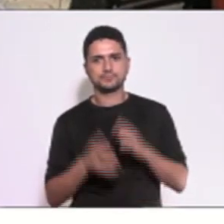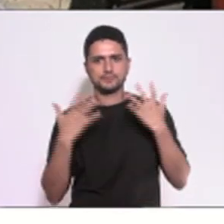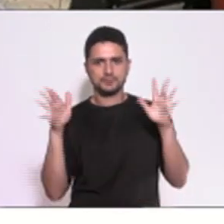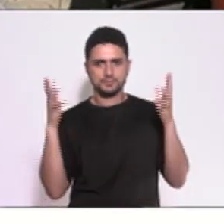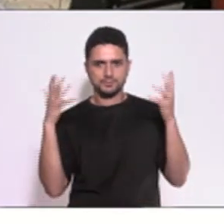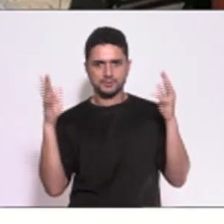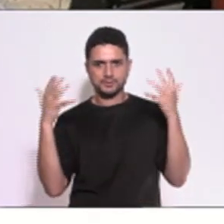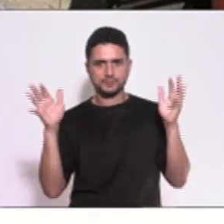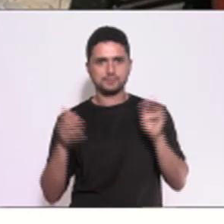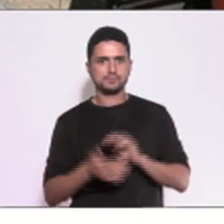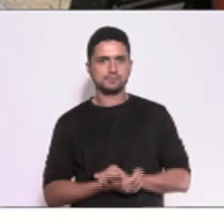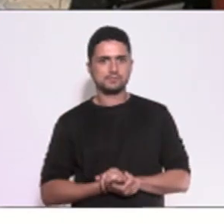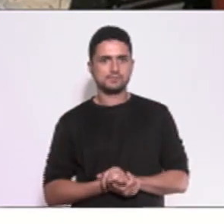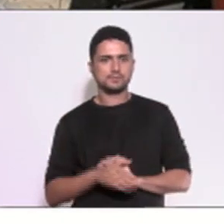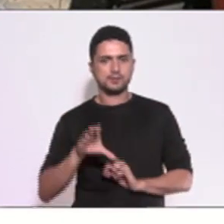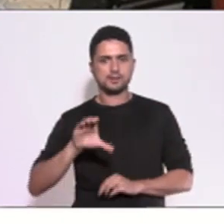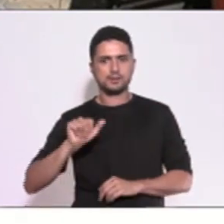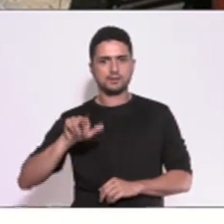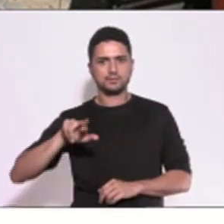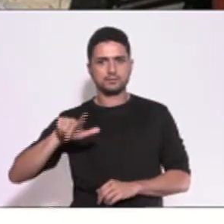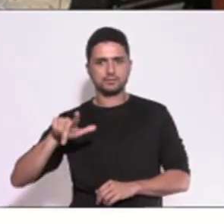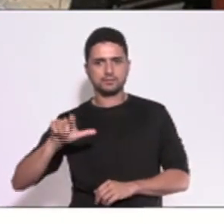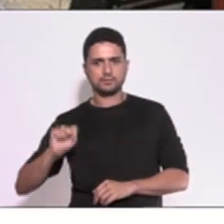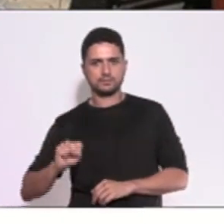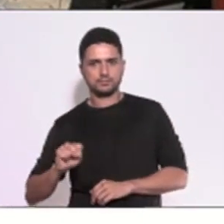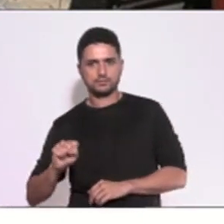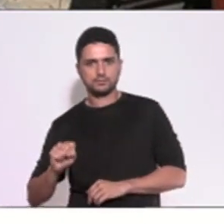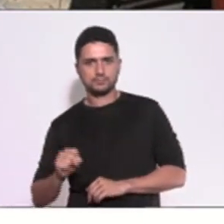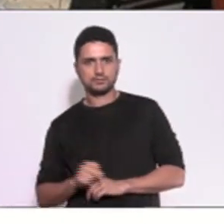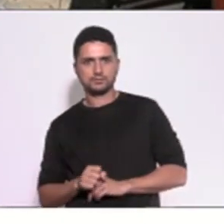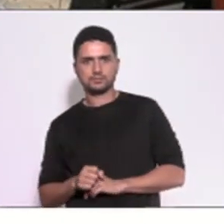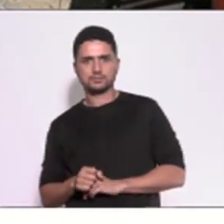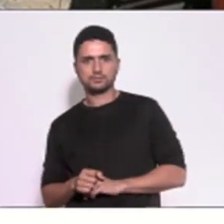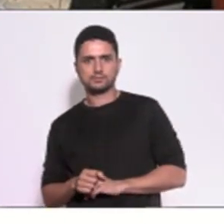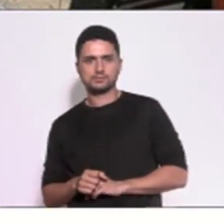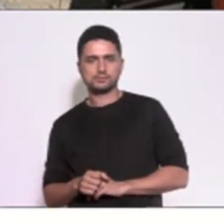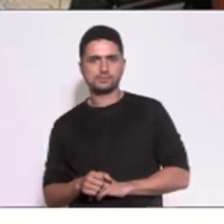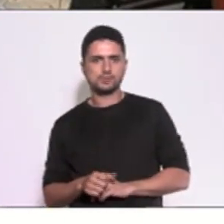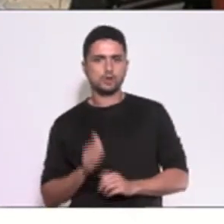Parabéns, senhor Carlos. O jogo continua 0-0, Ronaldo.